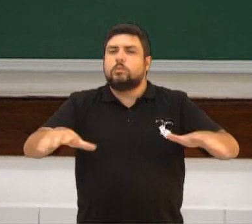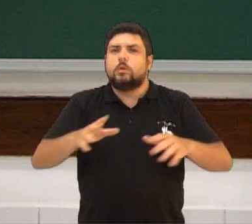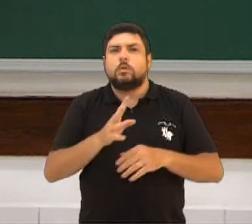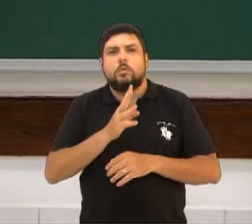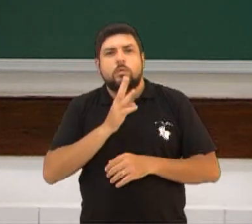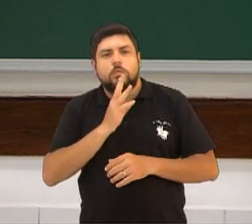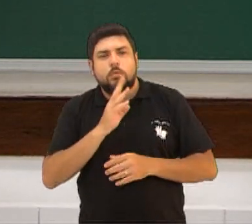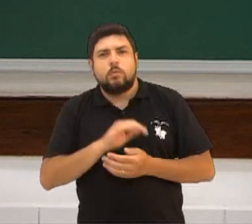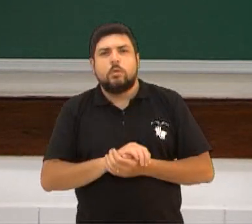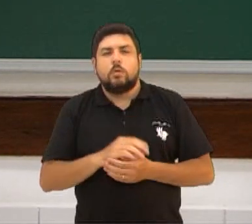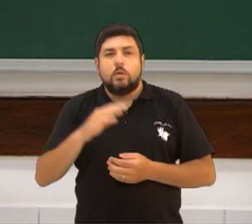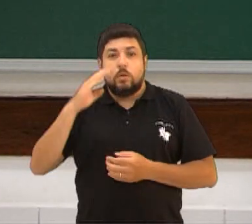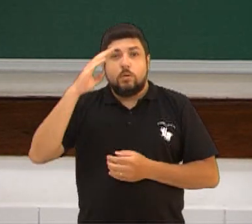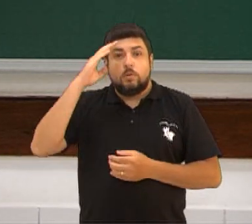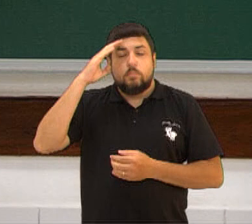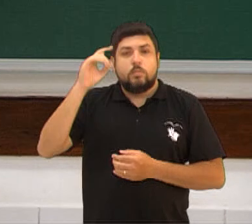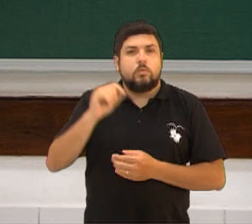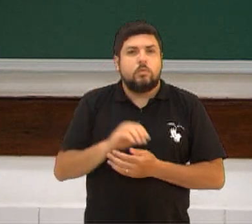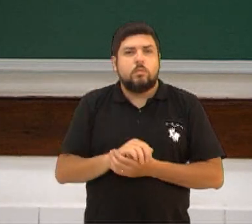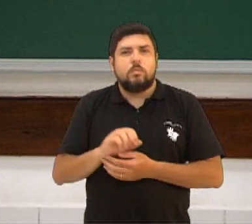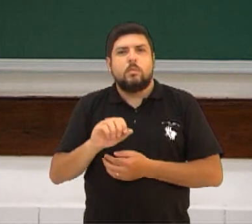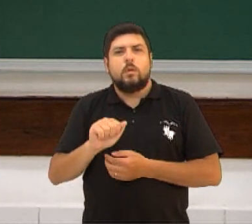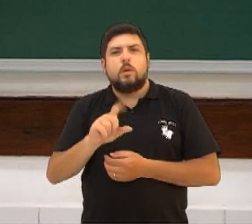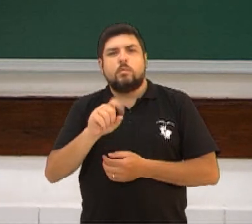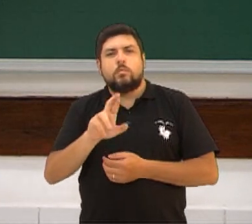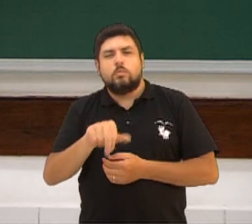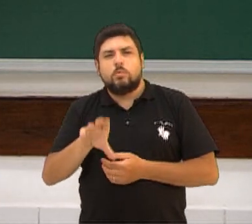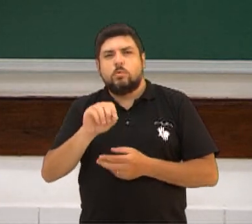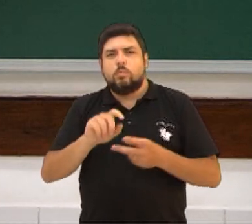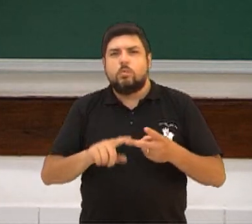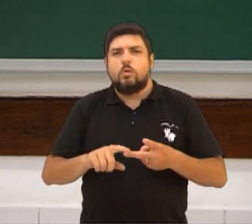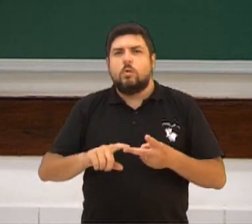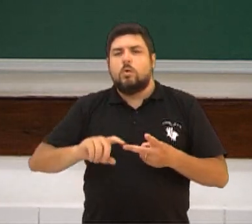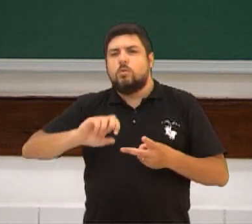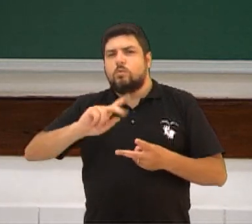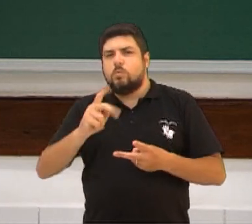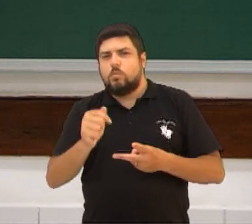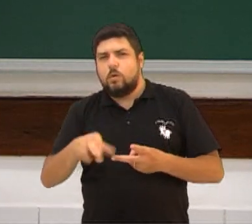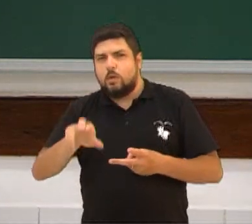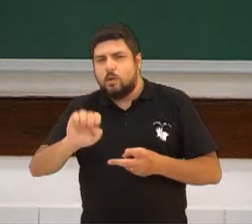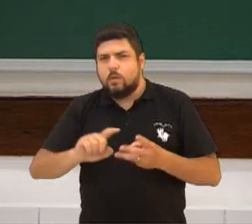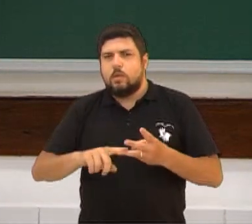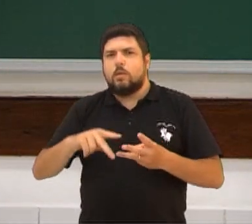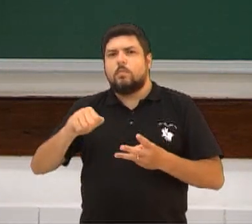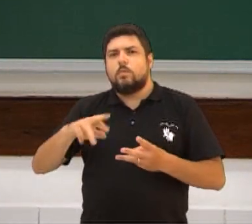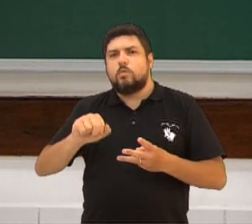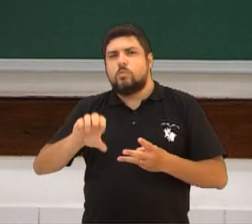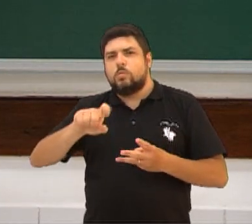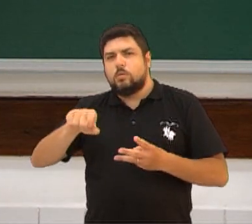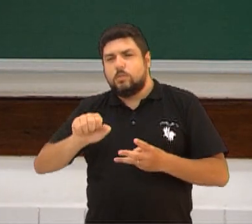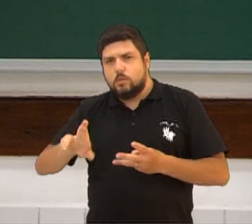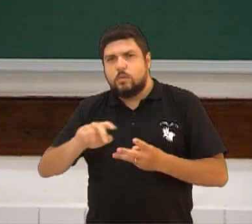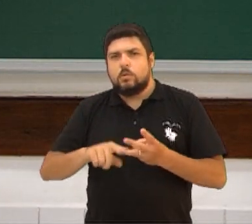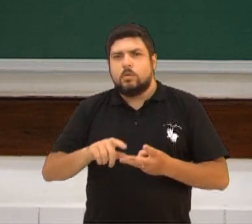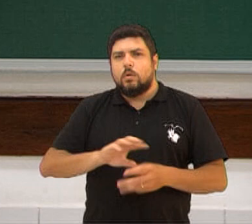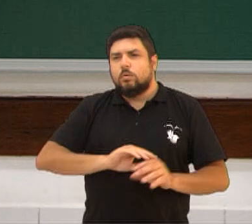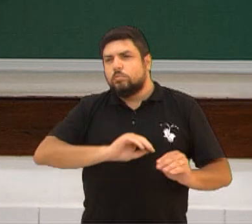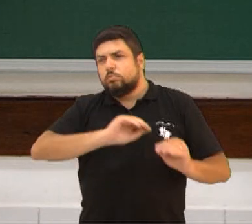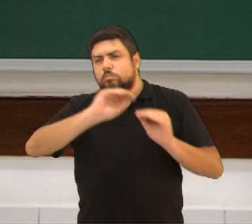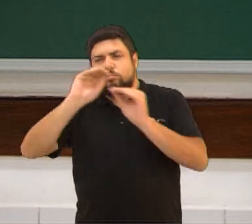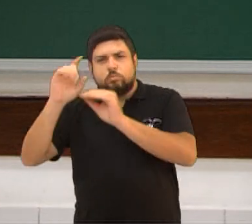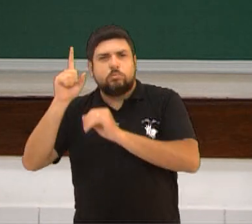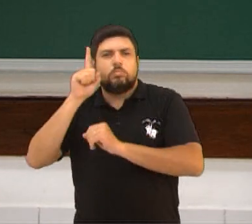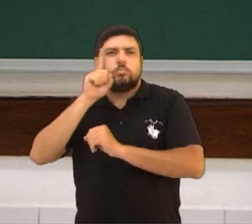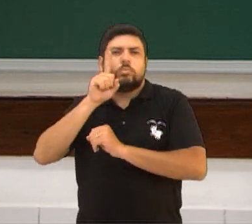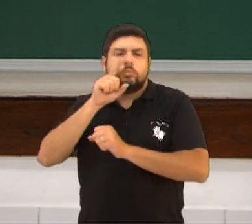Principalmente Adorno, Horkheimer e Herbert Marcuse, certo? Esses três vão morar nos Estados Unidos durante os